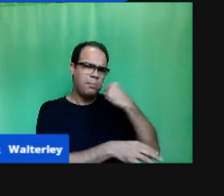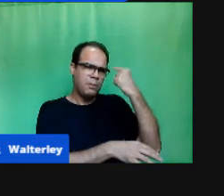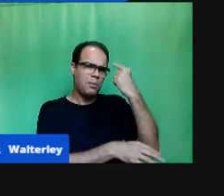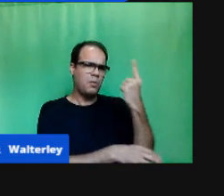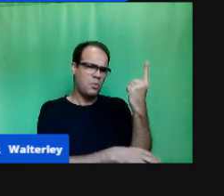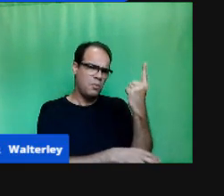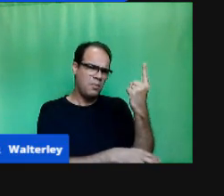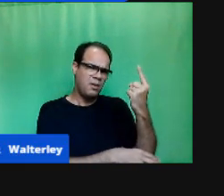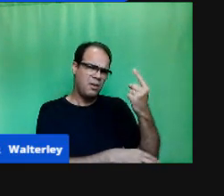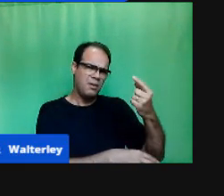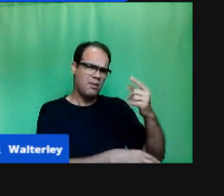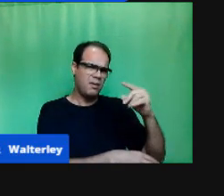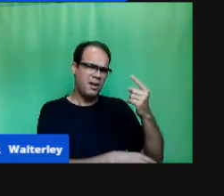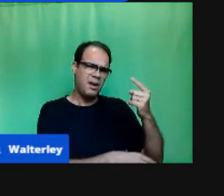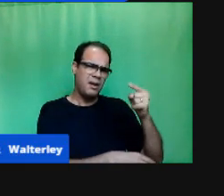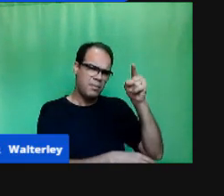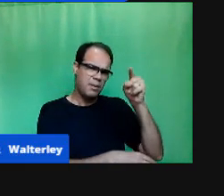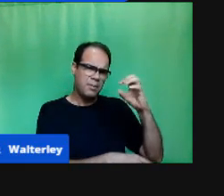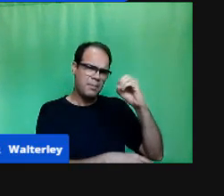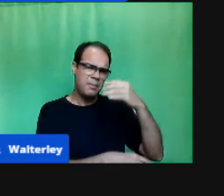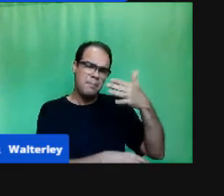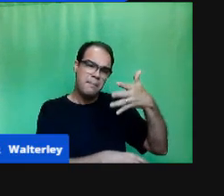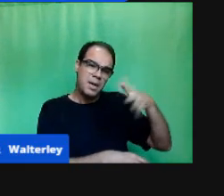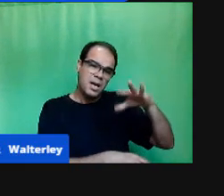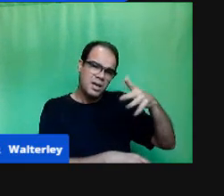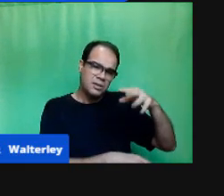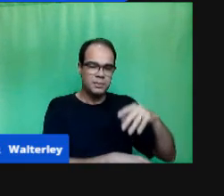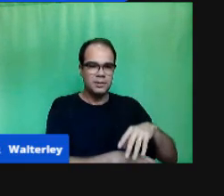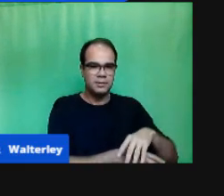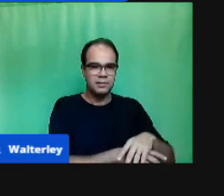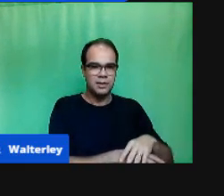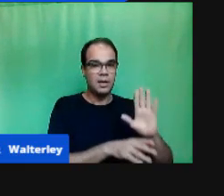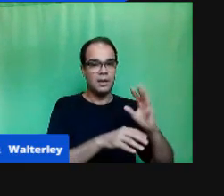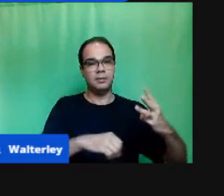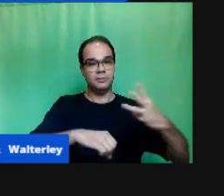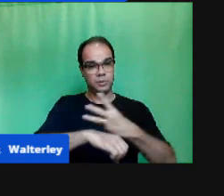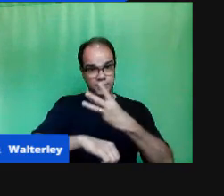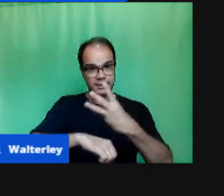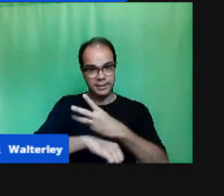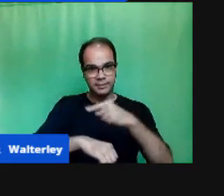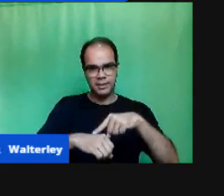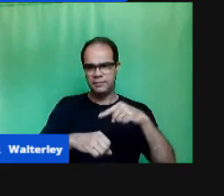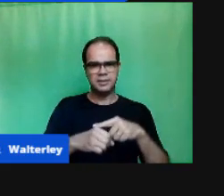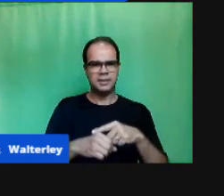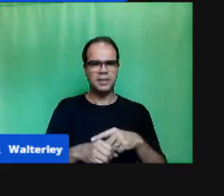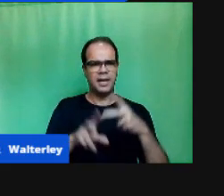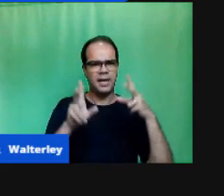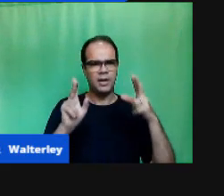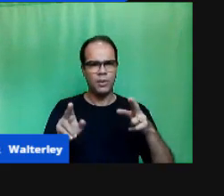tecnologia, né? Então, o que nós podemos estar fazendo? Usando